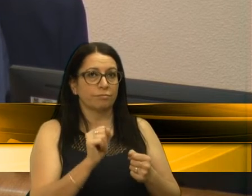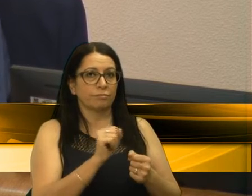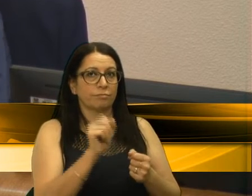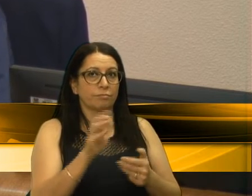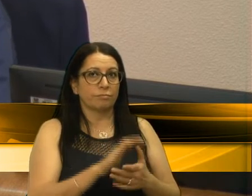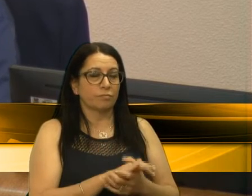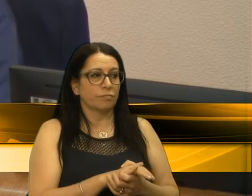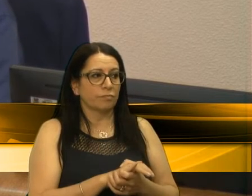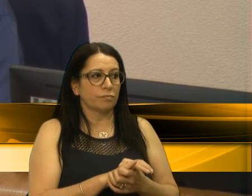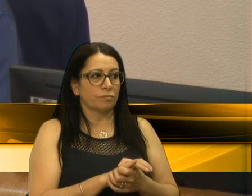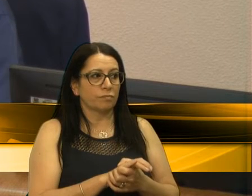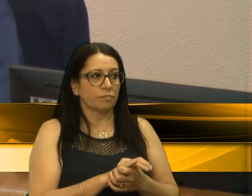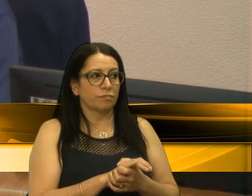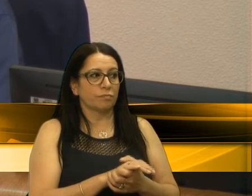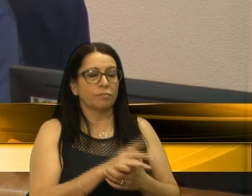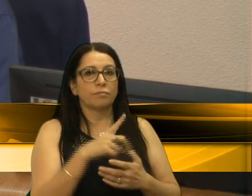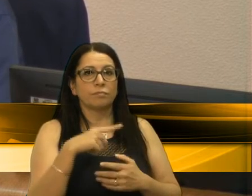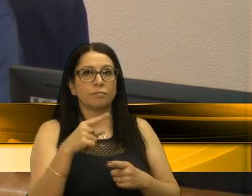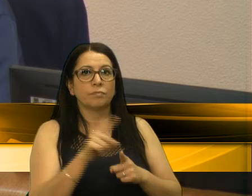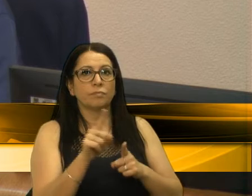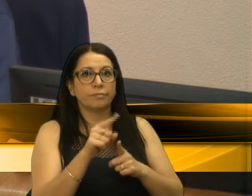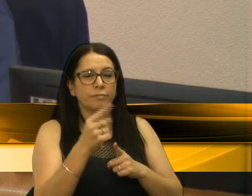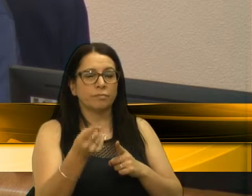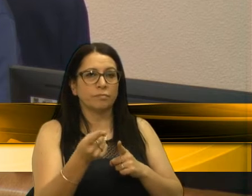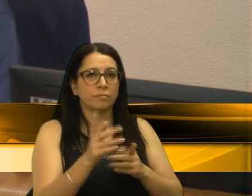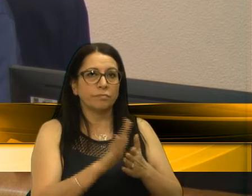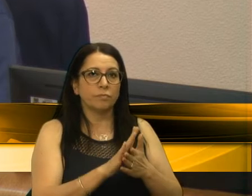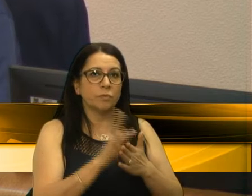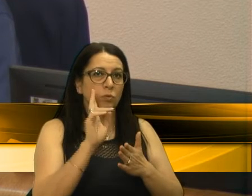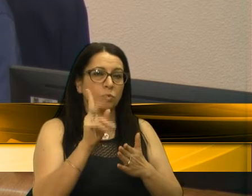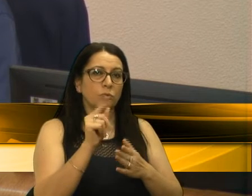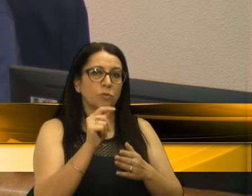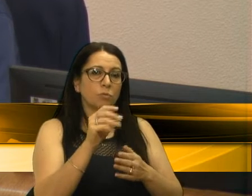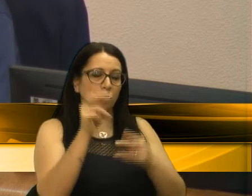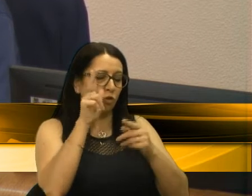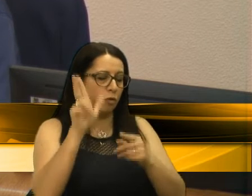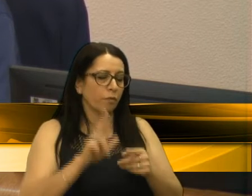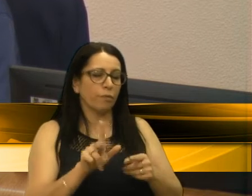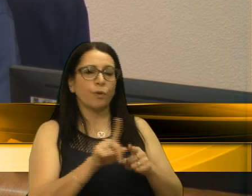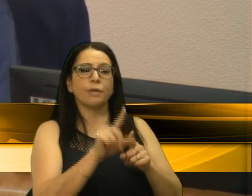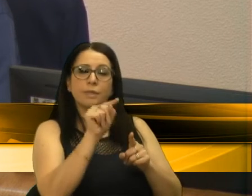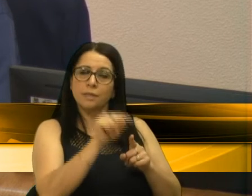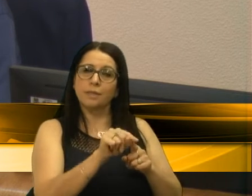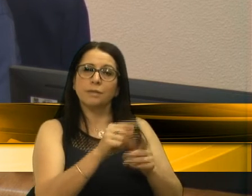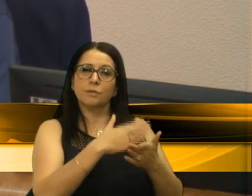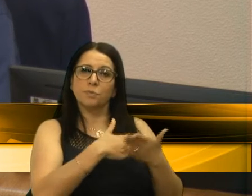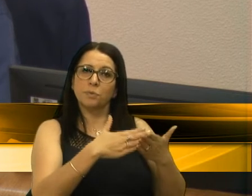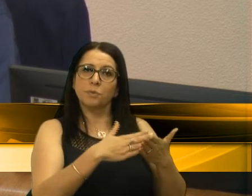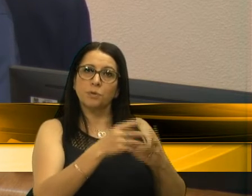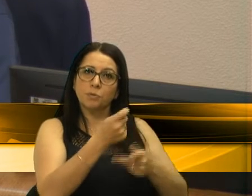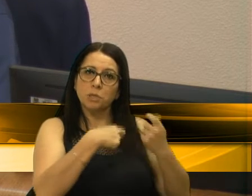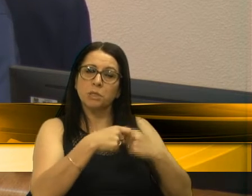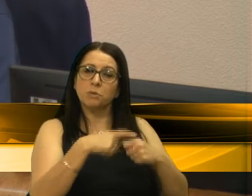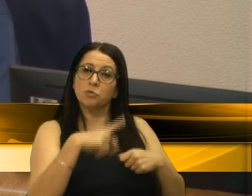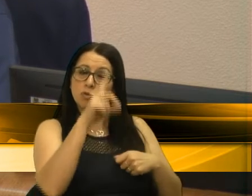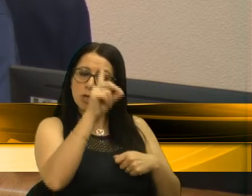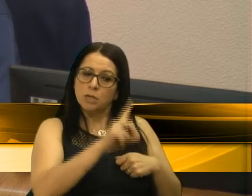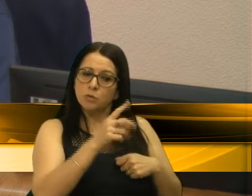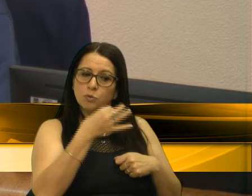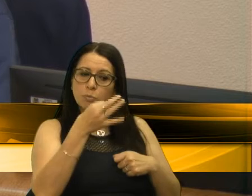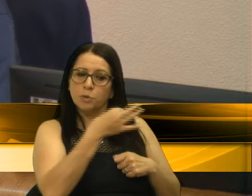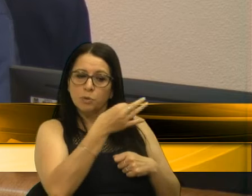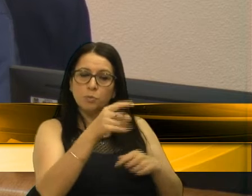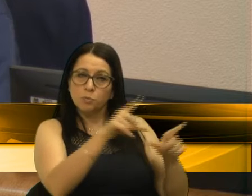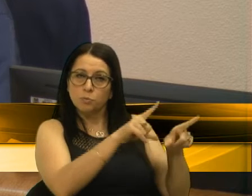Antiguidade, Sunsite, enfim, com eventos, Jardins do Ordovaz. Então, foi nessa premissa que a administração se deu o direito de sugerir, então, esse espaço